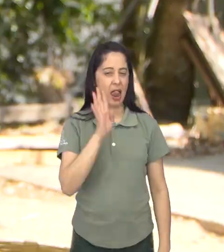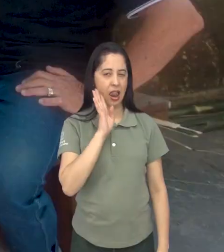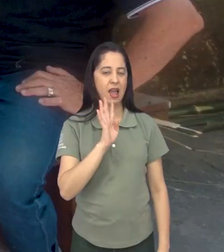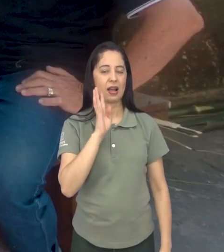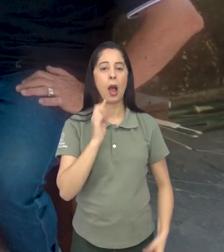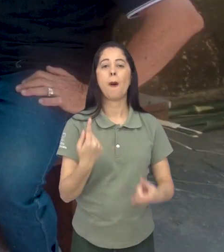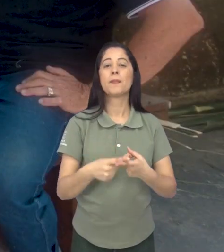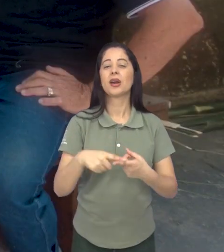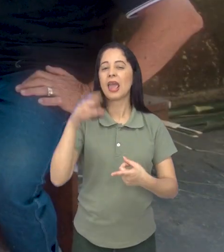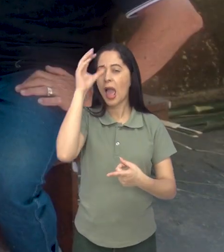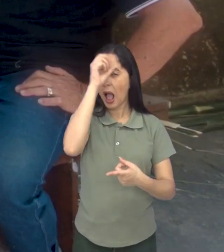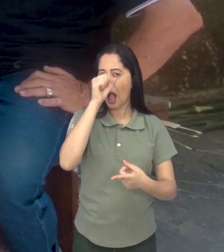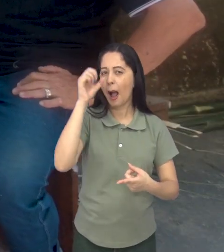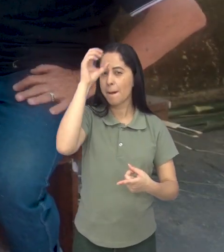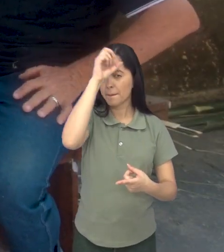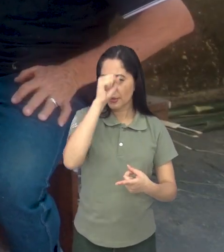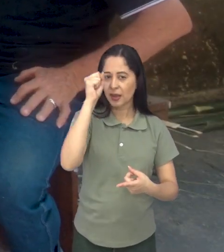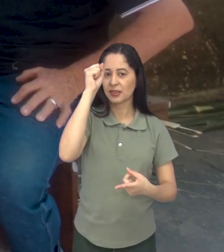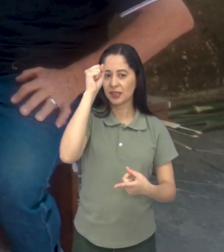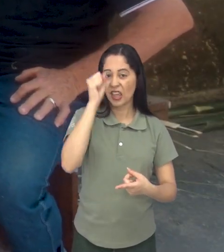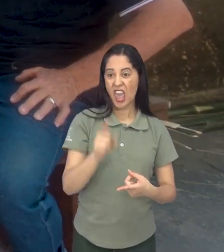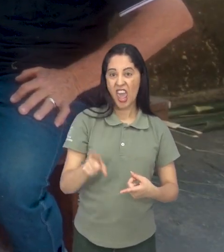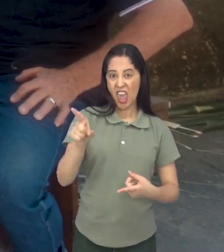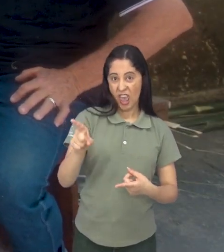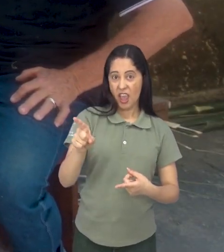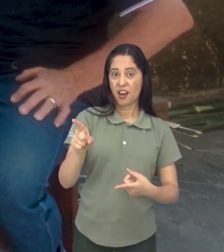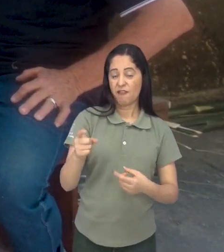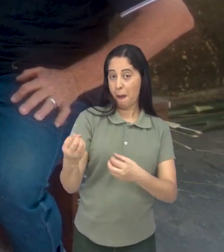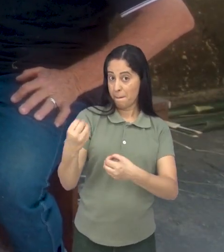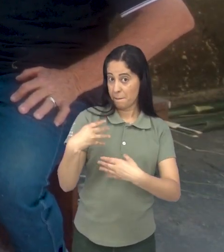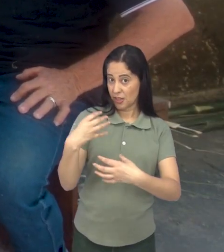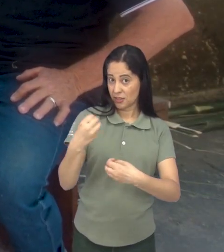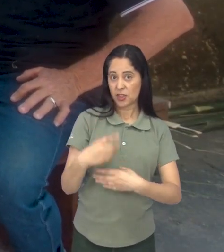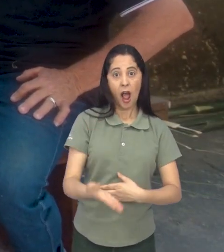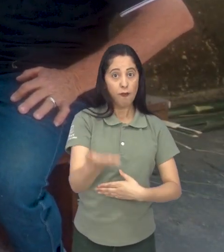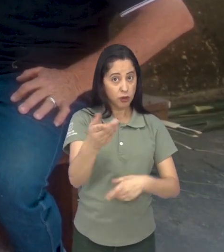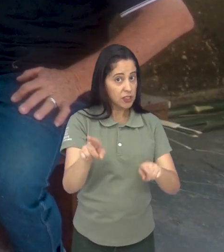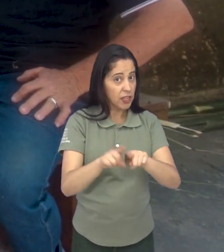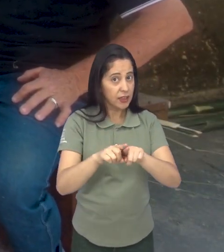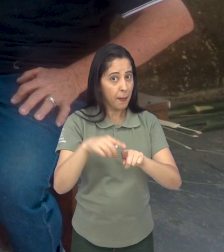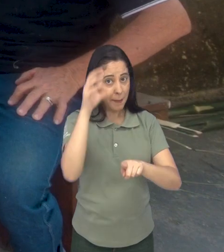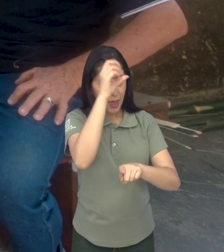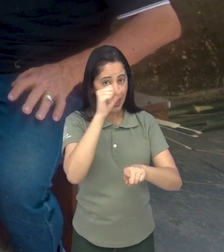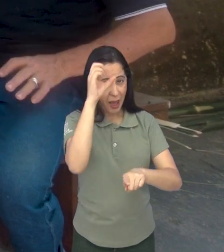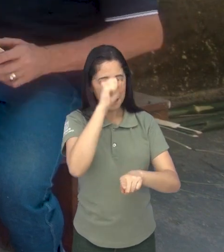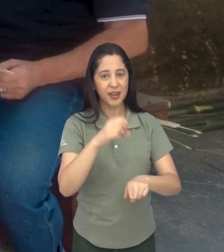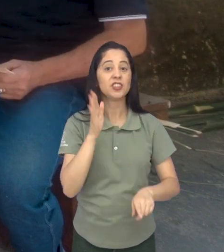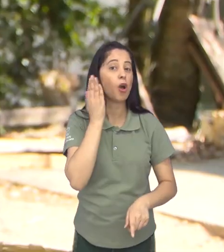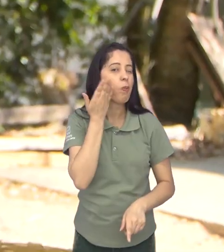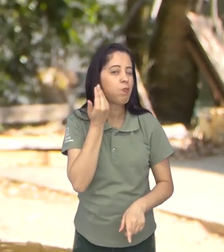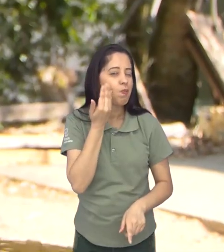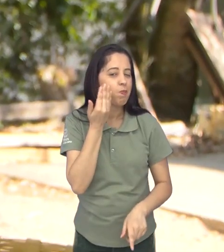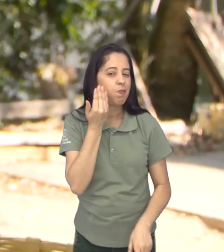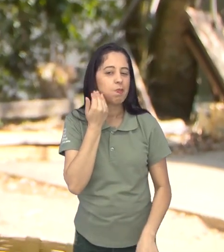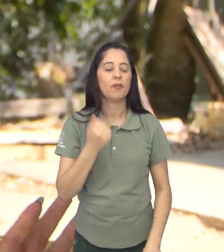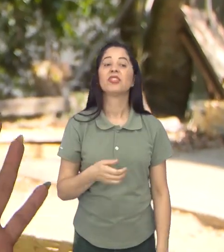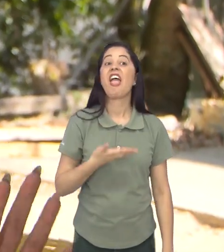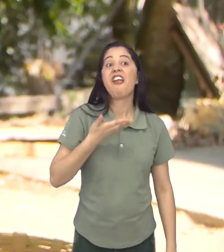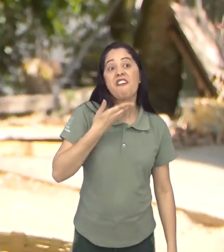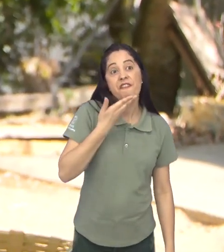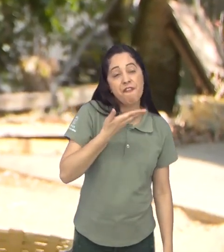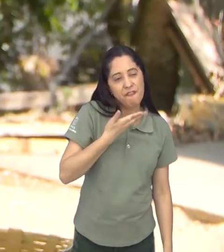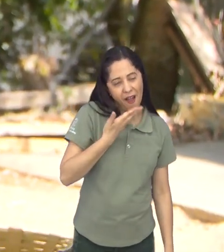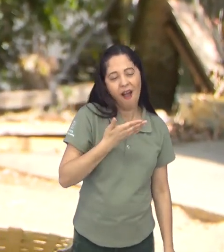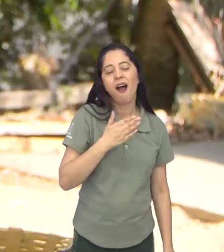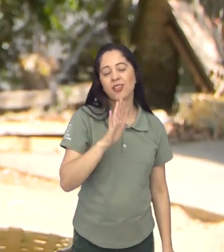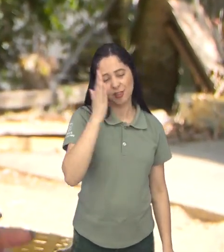seu Jairo, porque além de aprender, seu Jairo vai me conduzir e vocês junto comigo vão aprender a fazer esse porta-retrato. Não